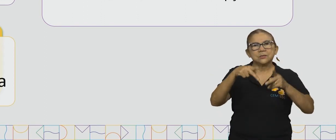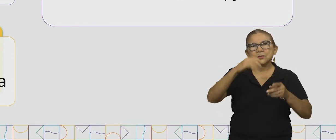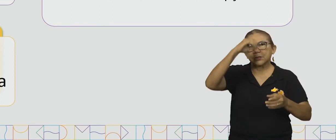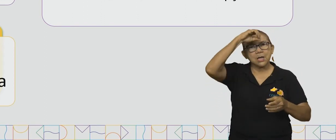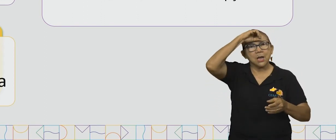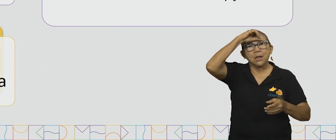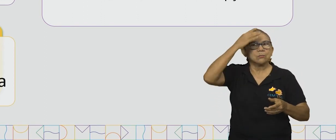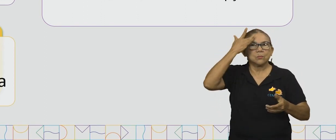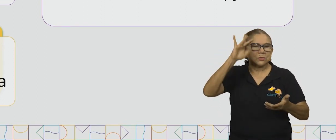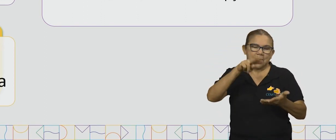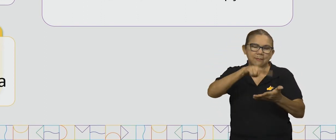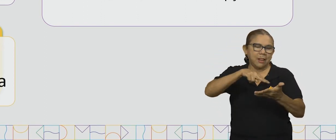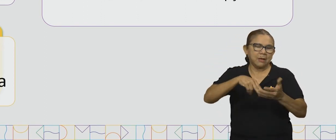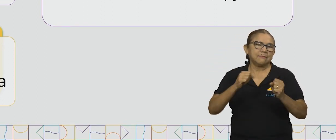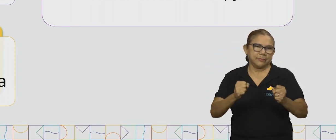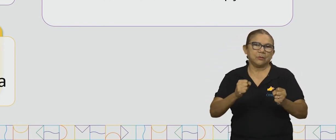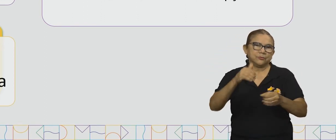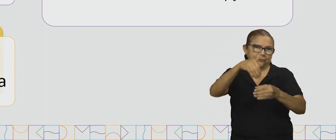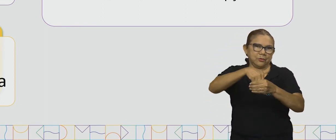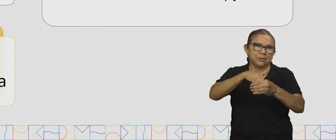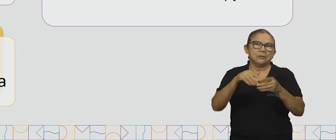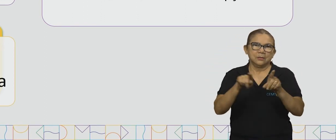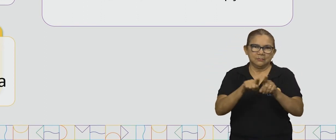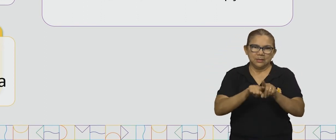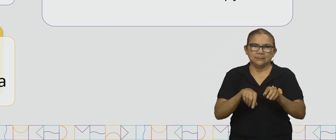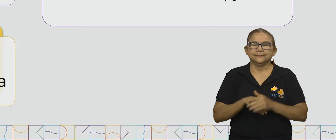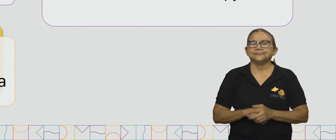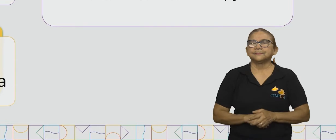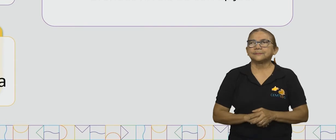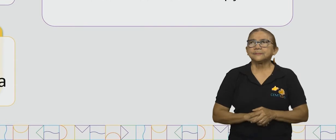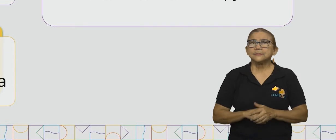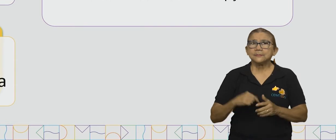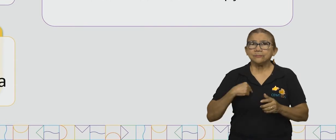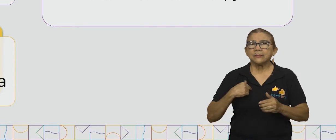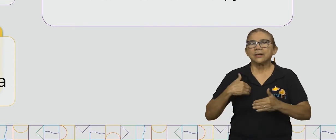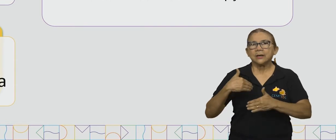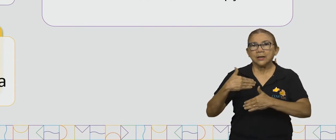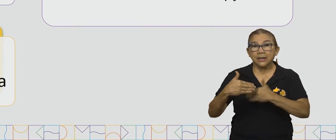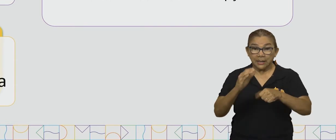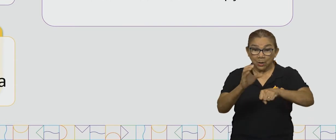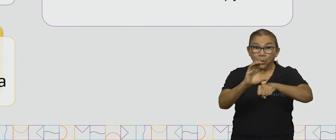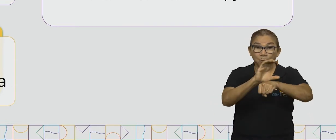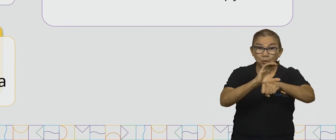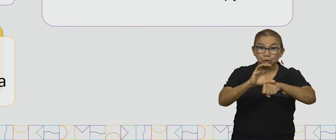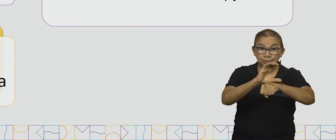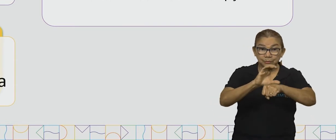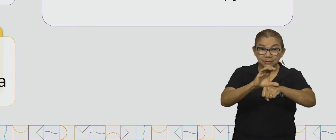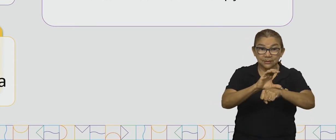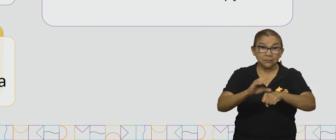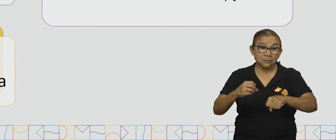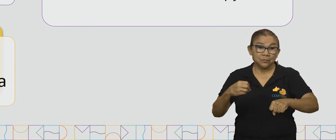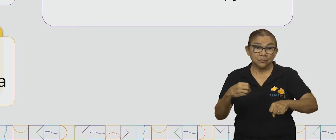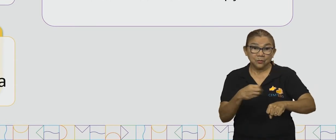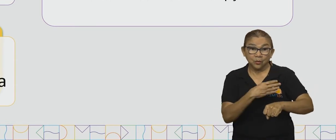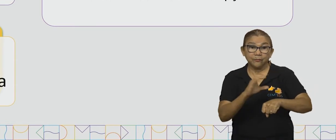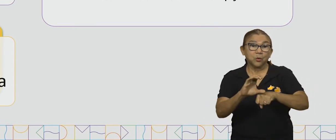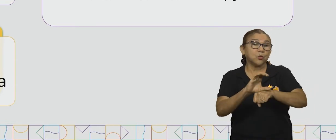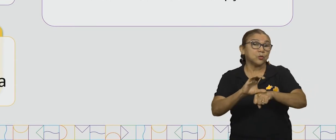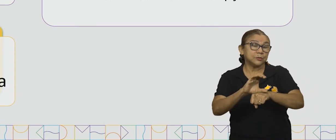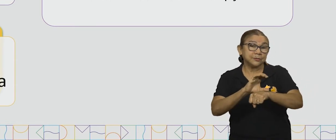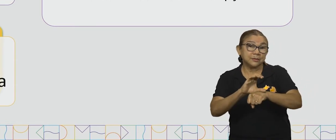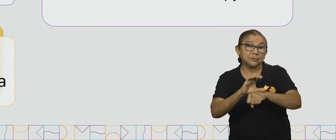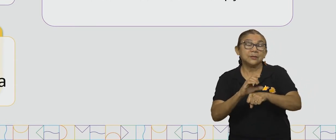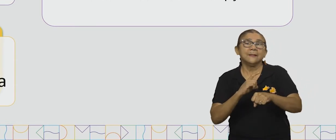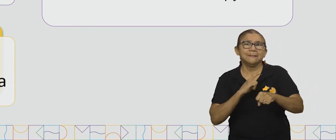marco desse período foi a Constituição de 1988, conhecida como Constituição Cidadã, que possui